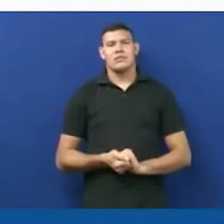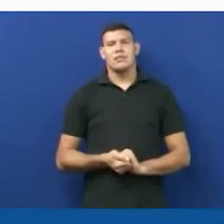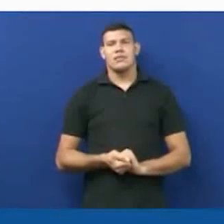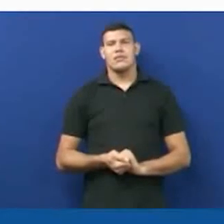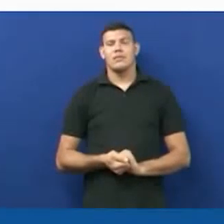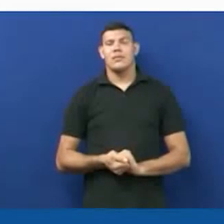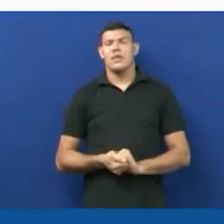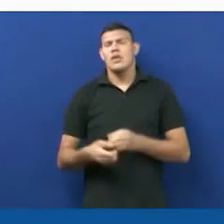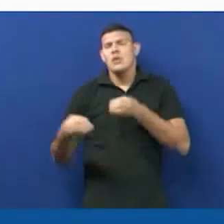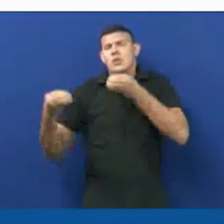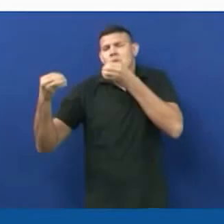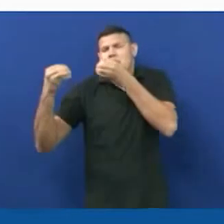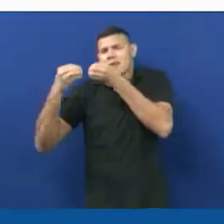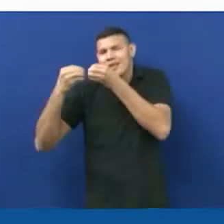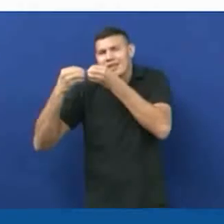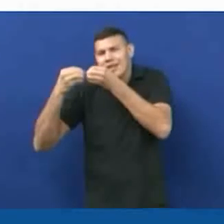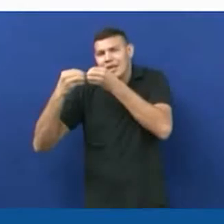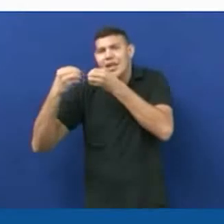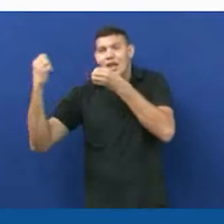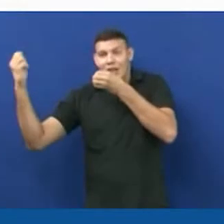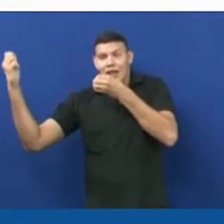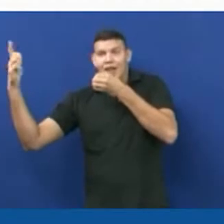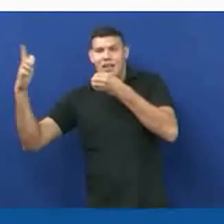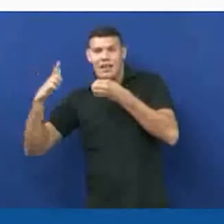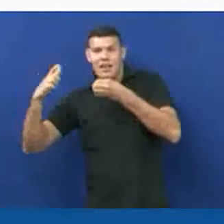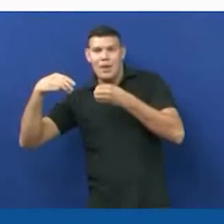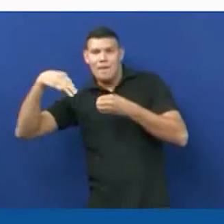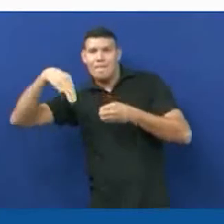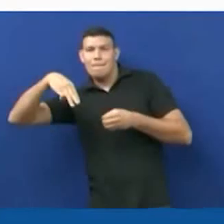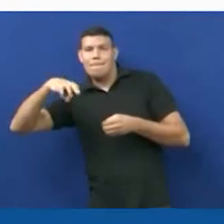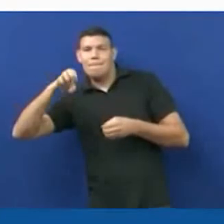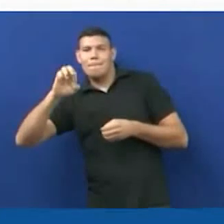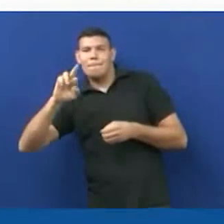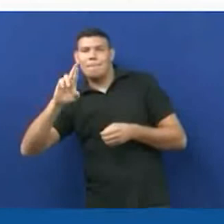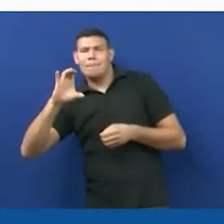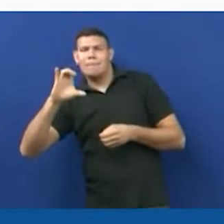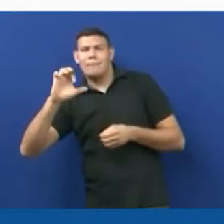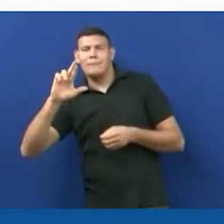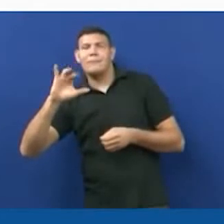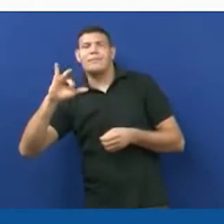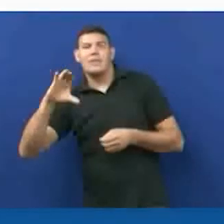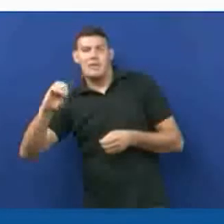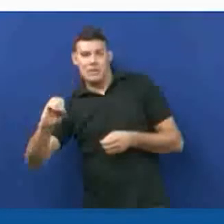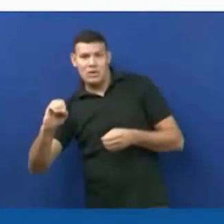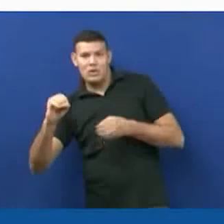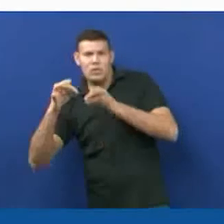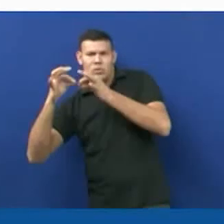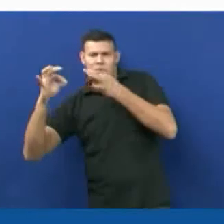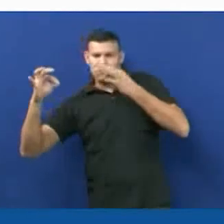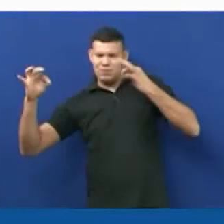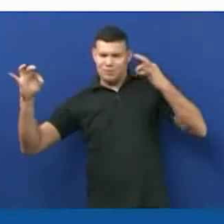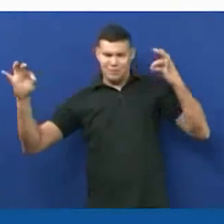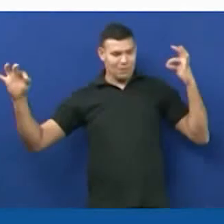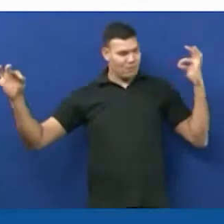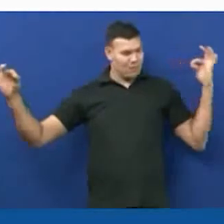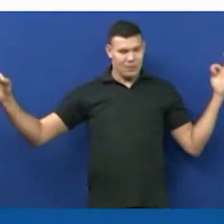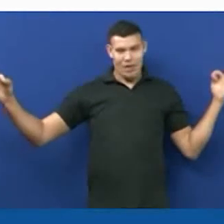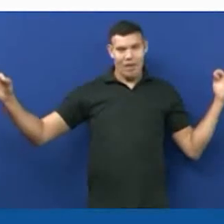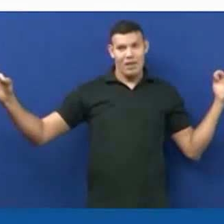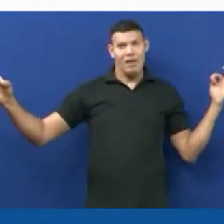é o planeta mais próximo como vemos a mercúrio Oi e o planeta mais distante